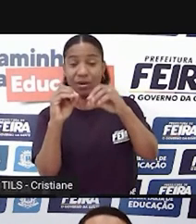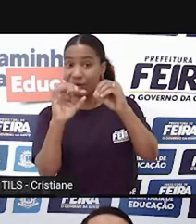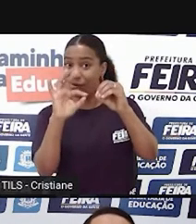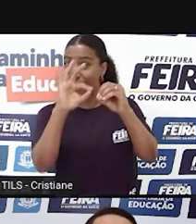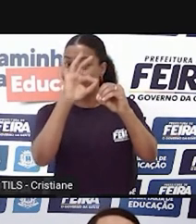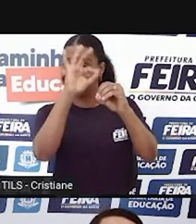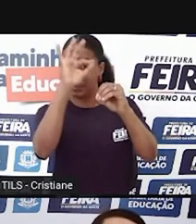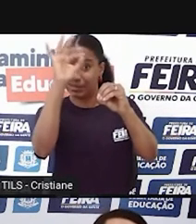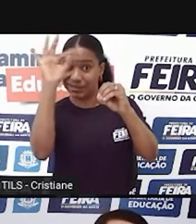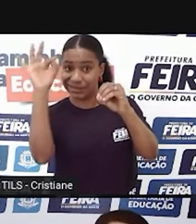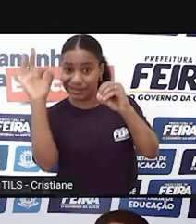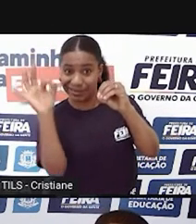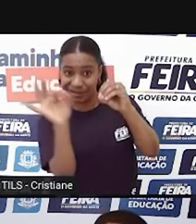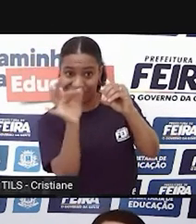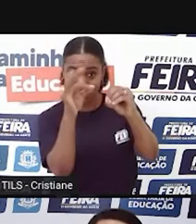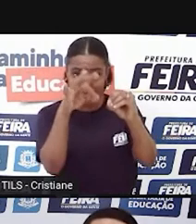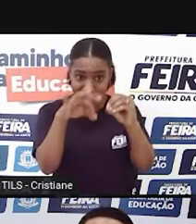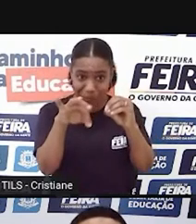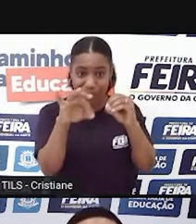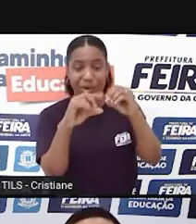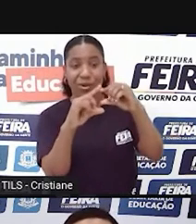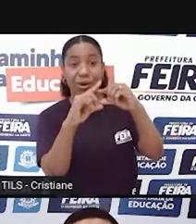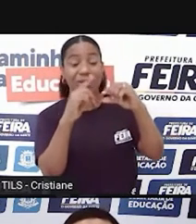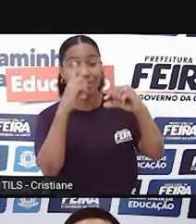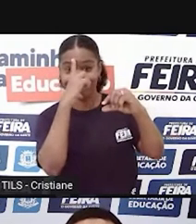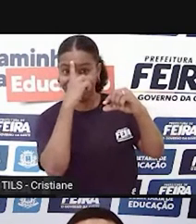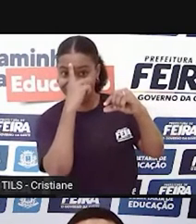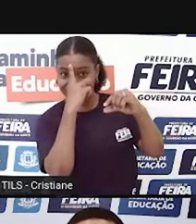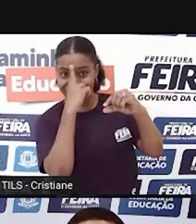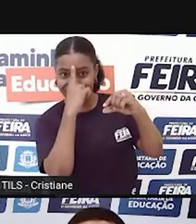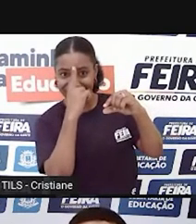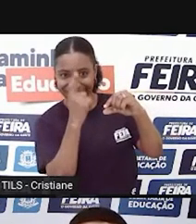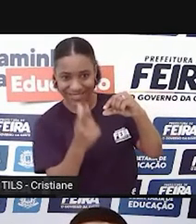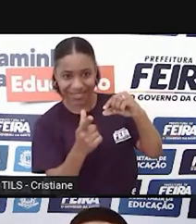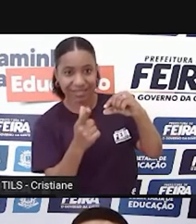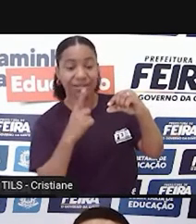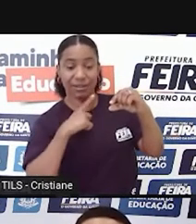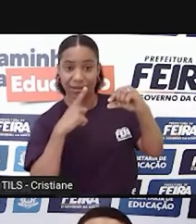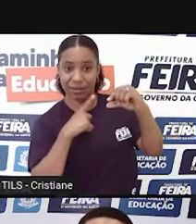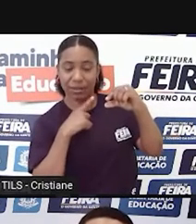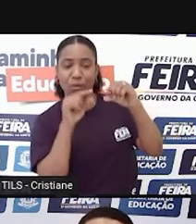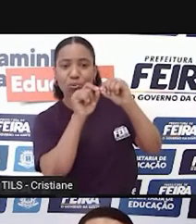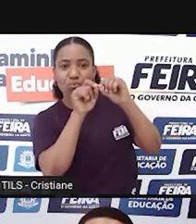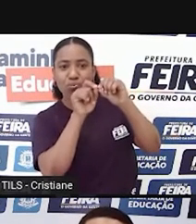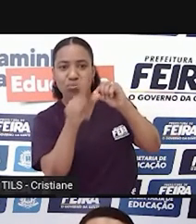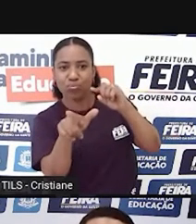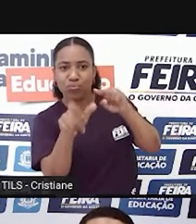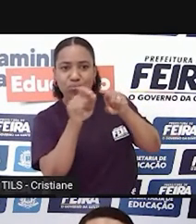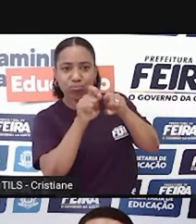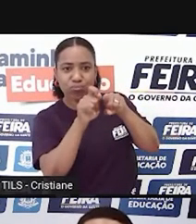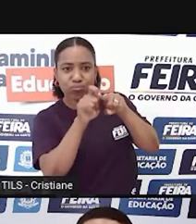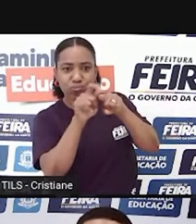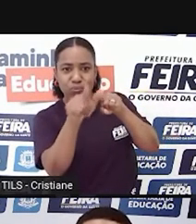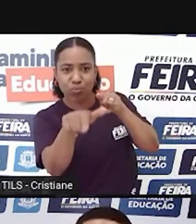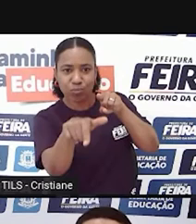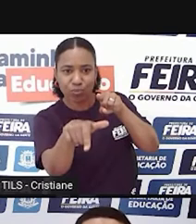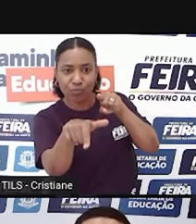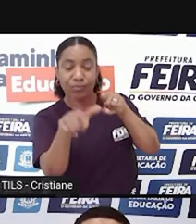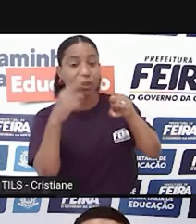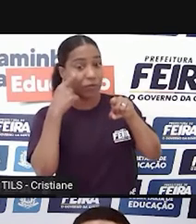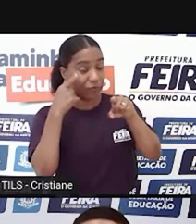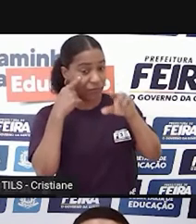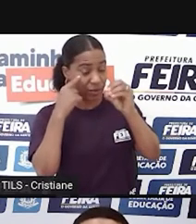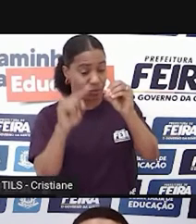bexiga, para depois se encontrar com a uretra e sair do corpo pelo pênis, né? Então o ducto deferente, ele dá uma